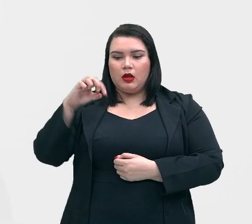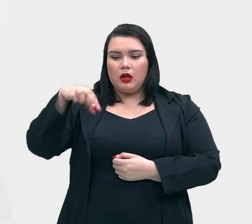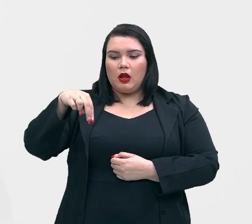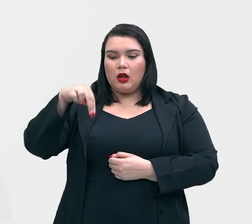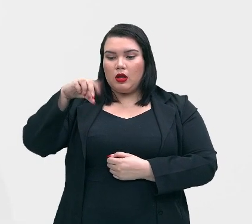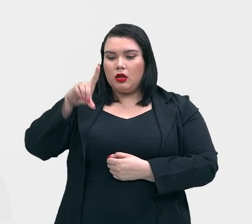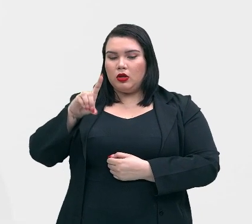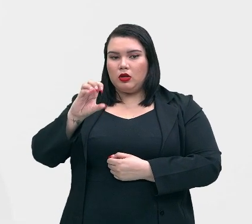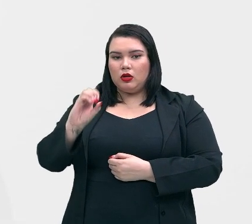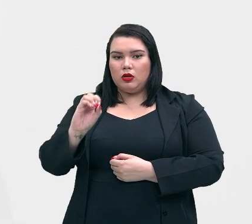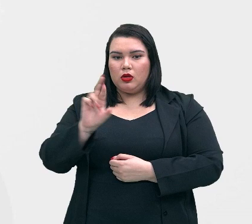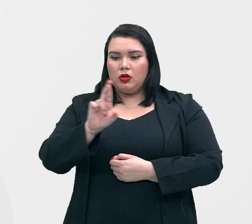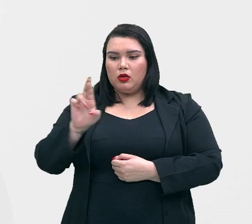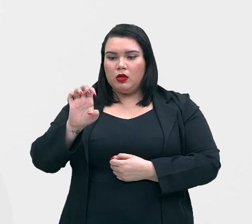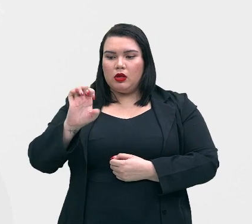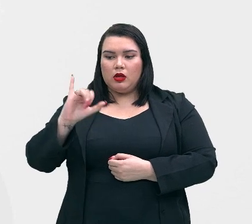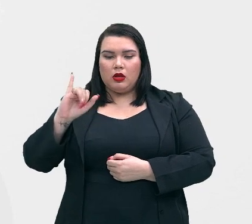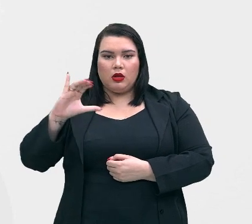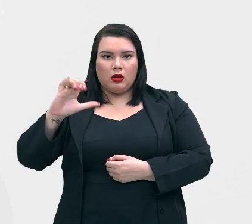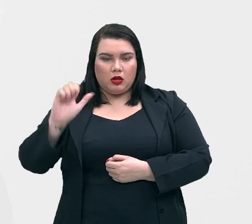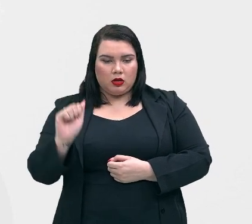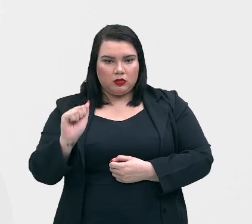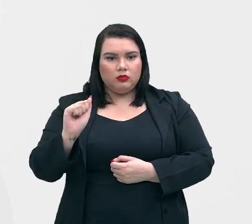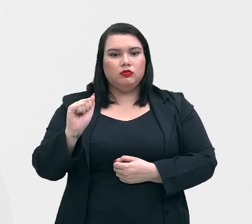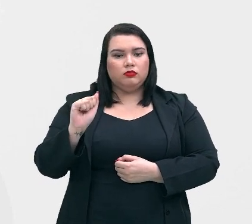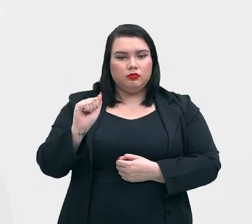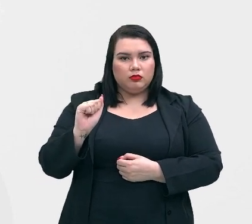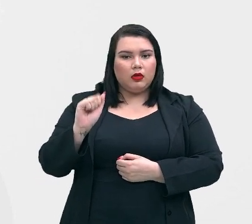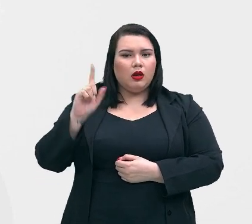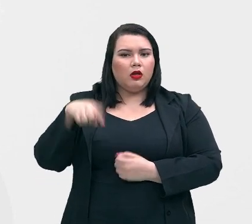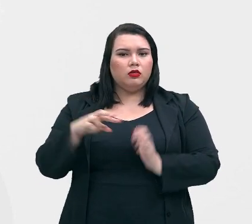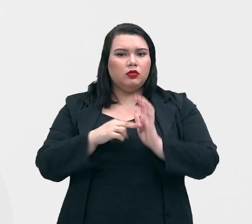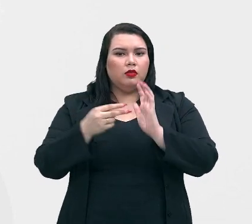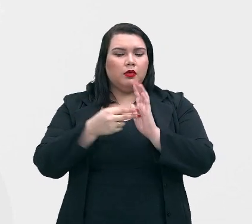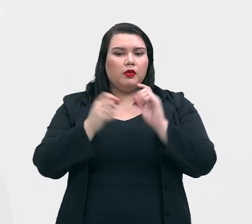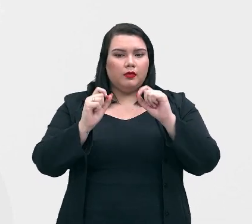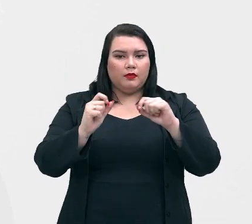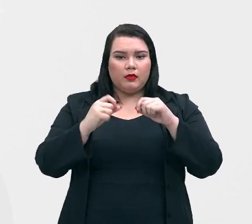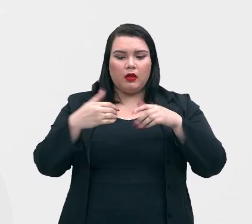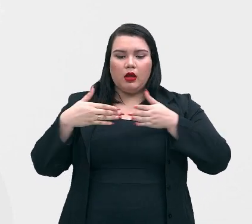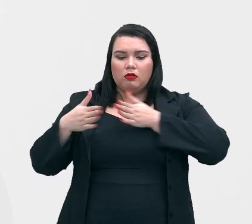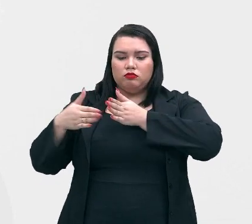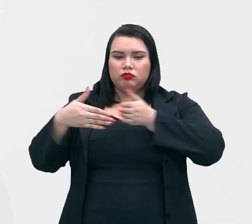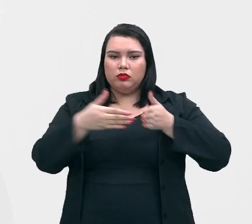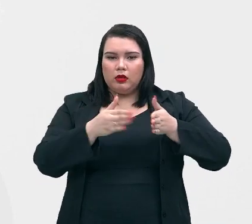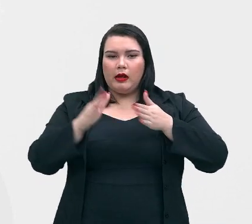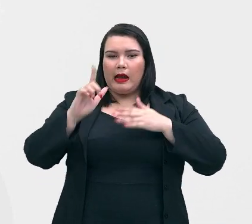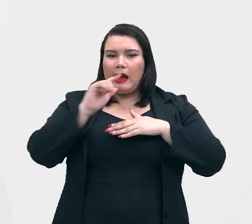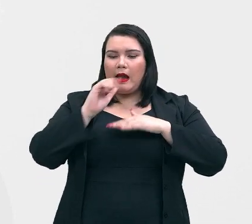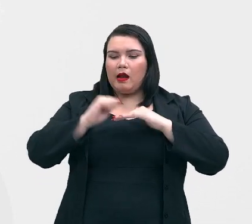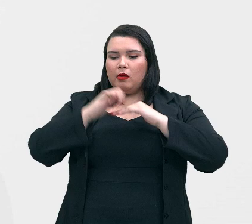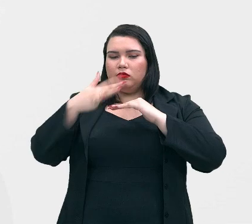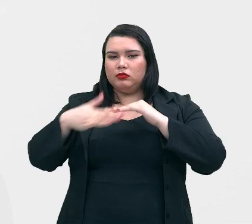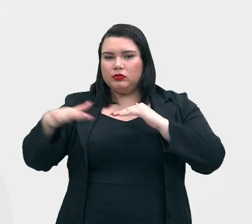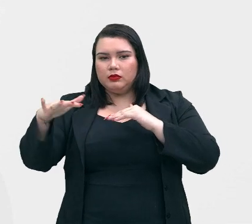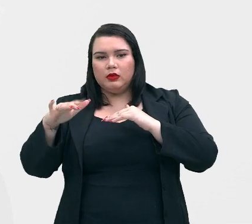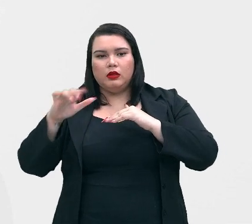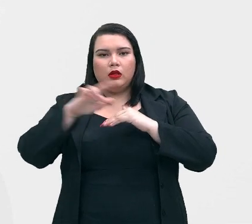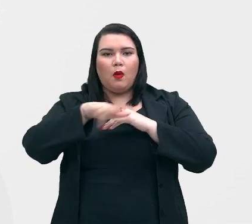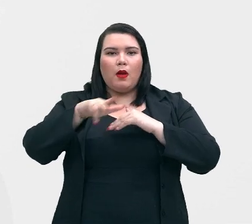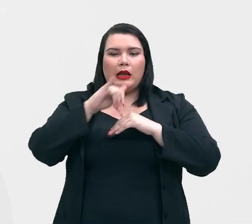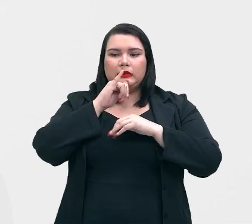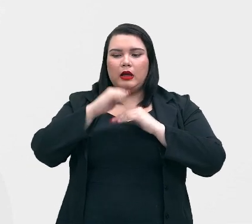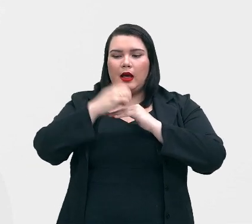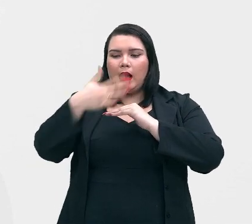tá? É quando o rio, ele não vai atingir o mar, ele acaba não chegando até o mar. Então, ele acaba desembocando,